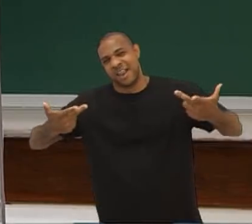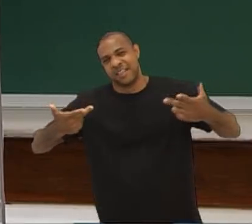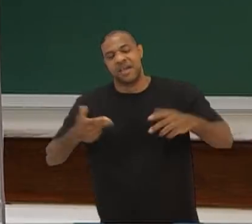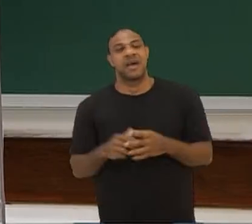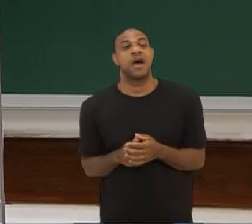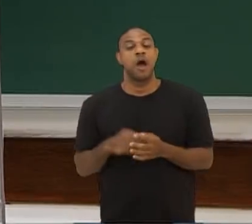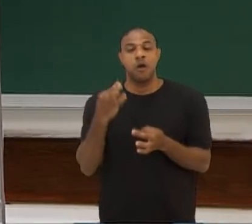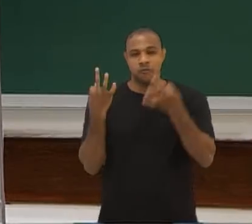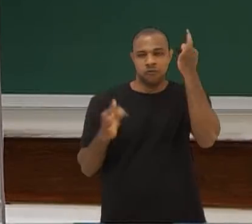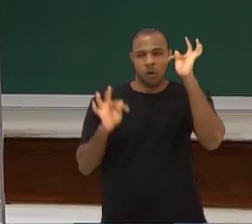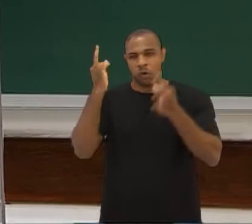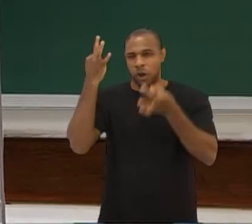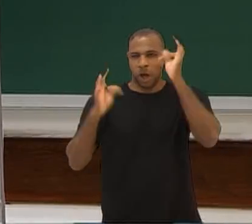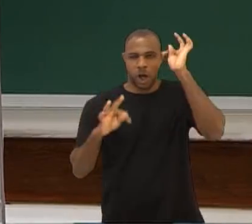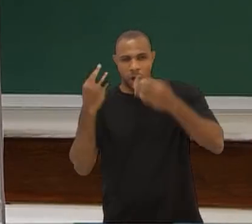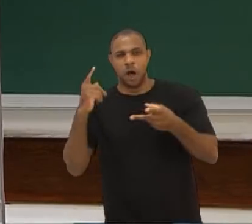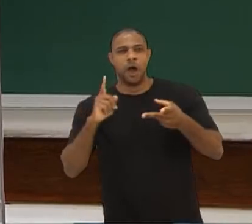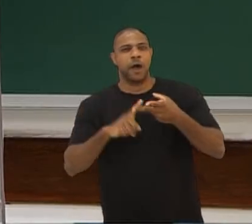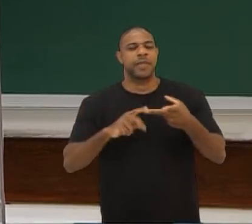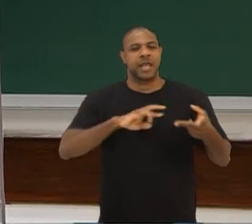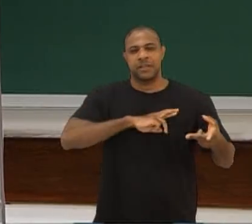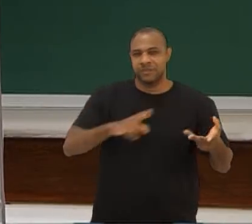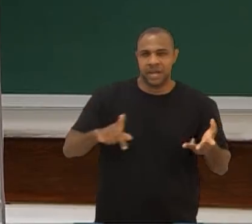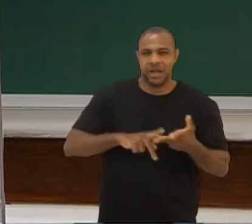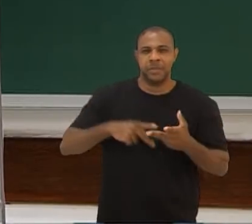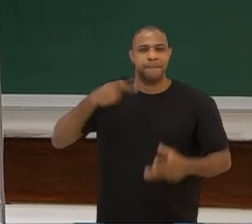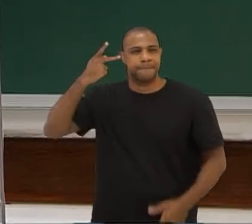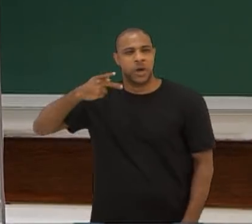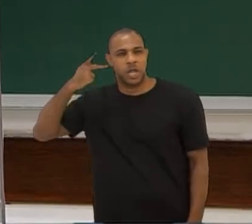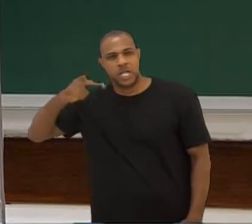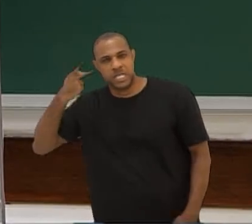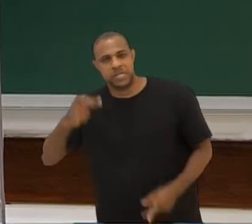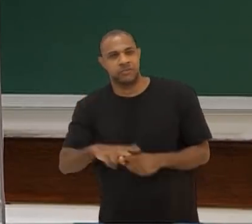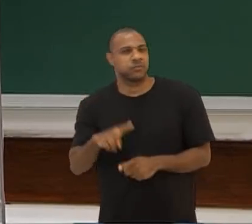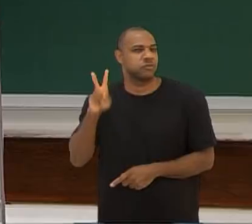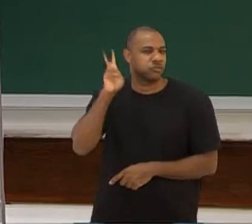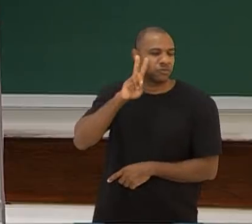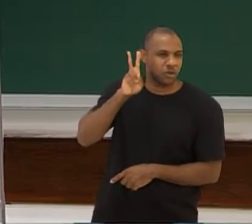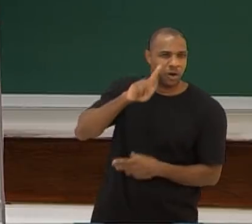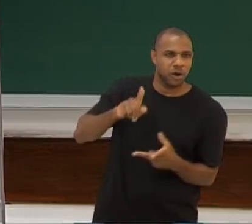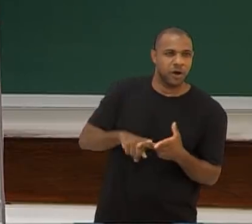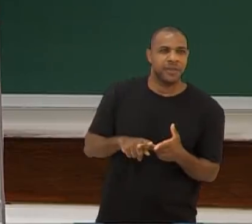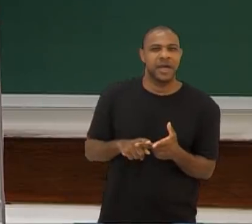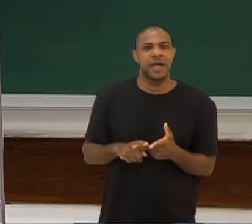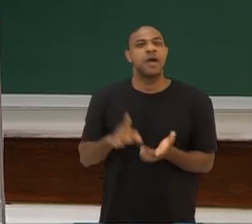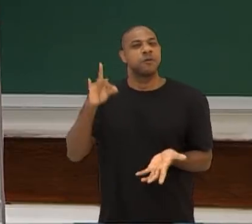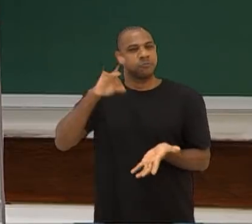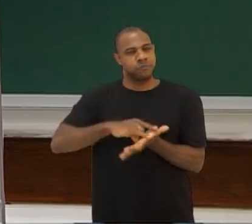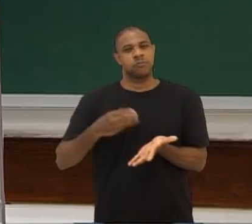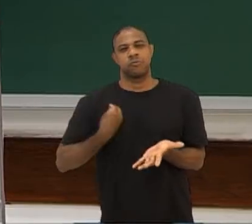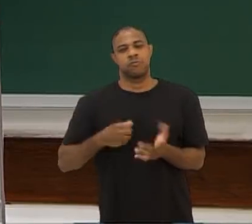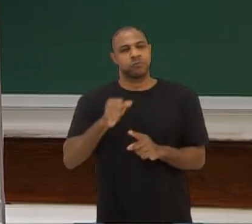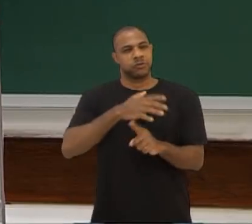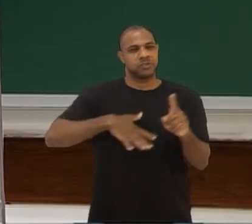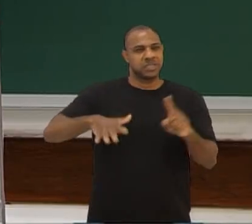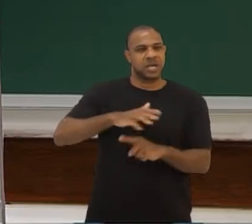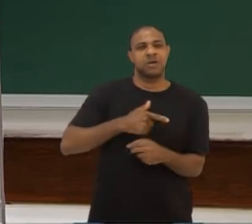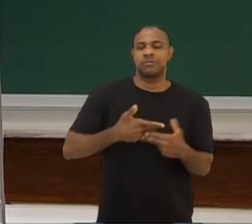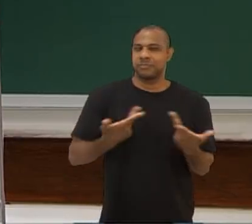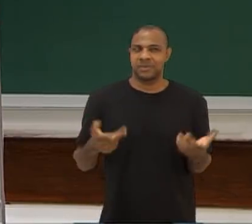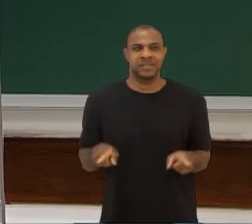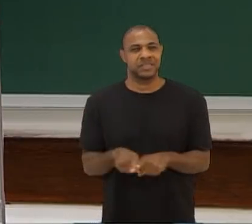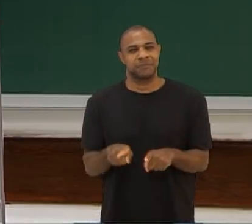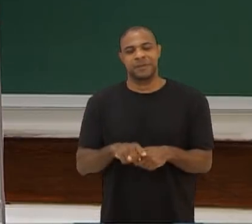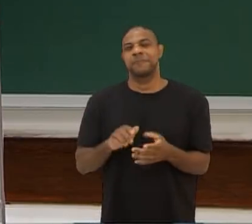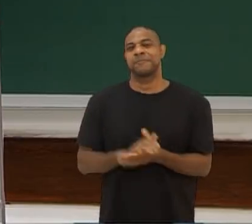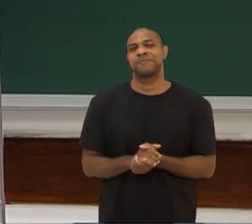brasileiro, religiosos, profanos, políticos, episódios históricos, realidade social, etc. Presença de